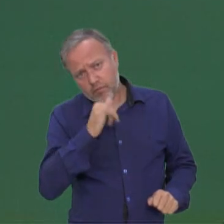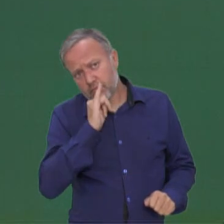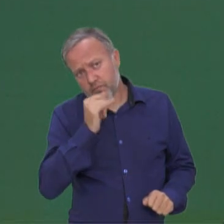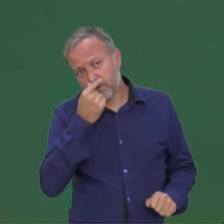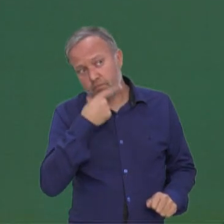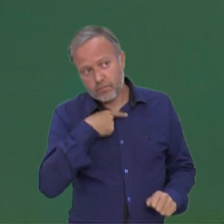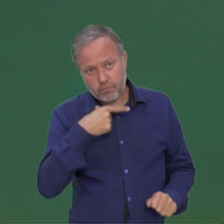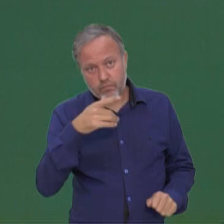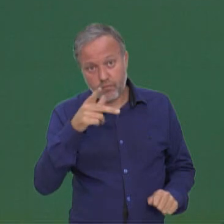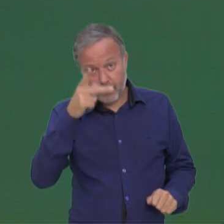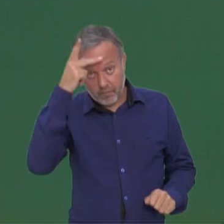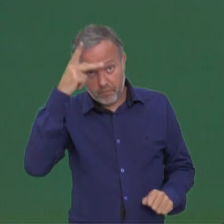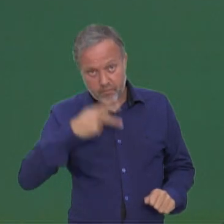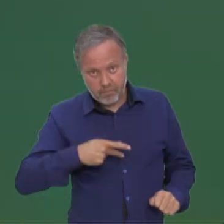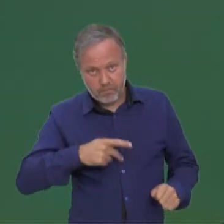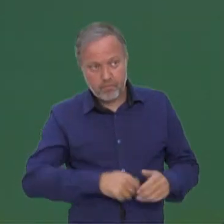ali,